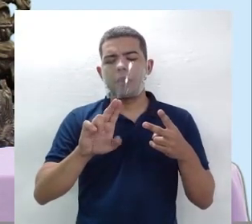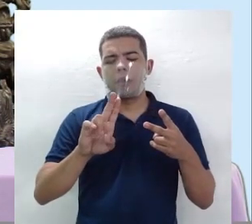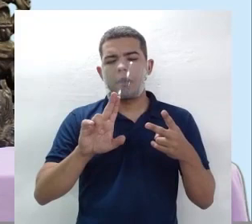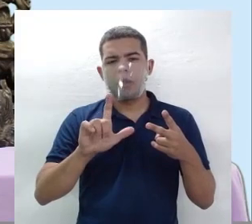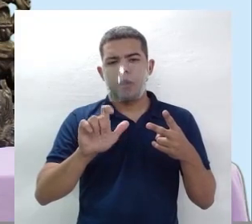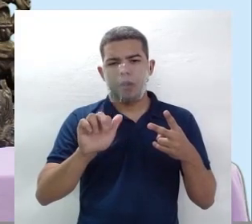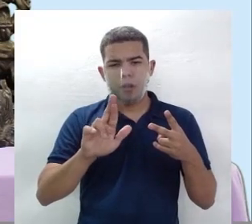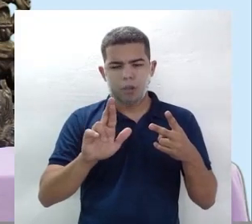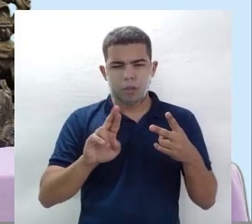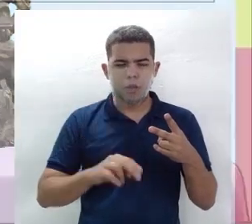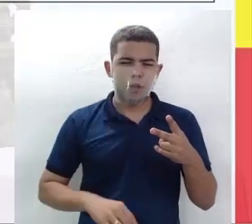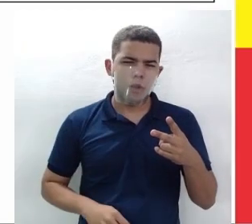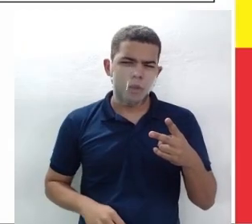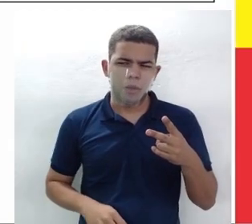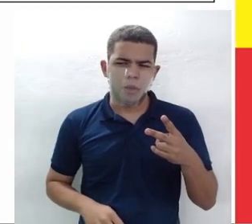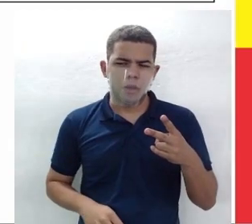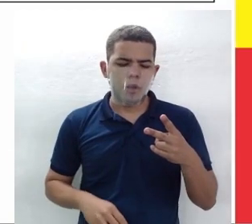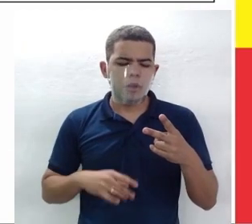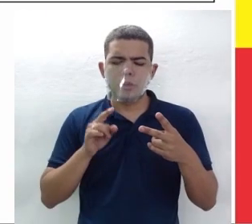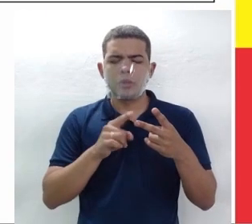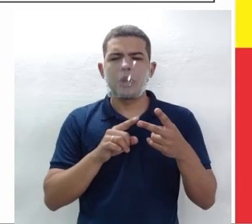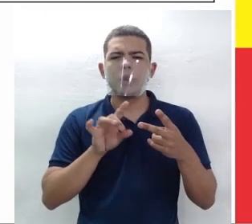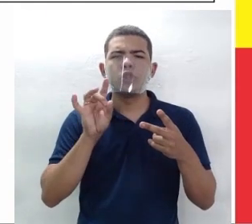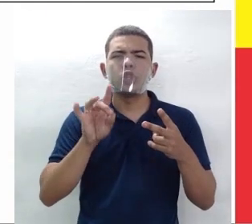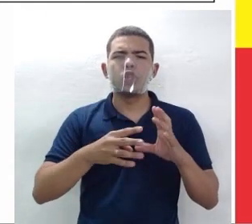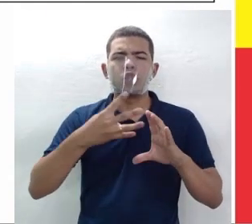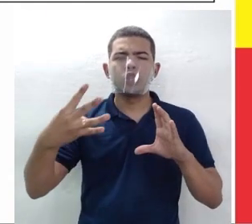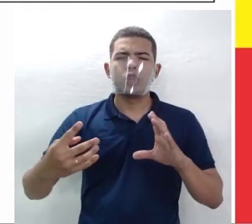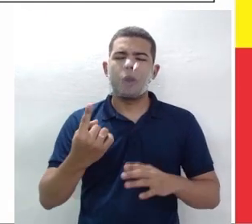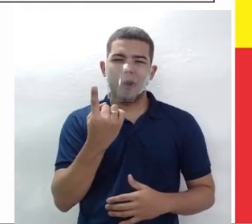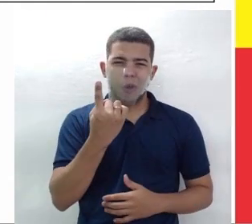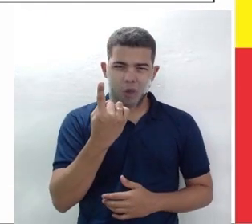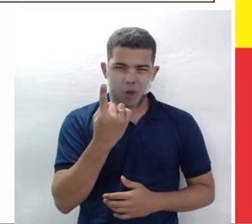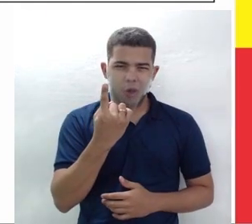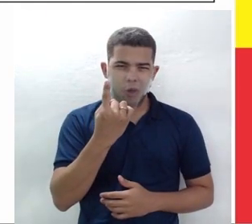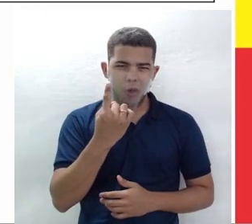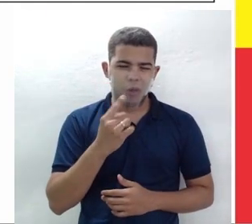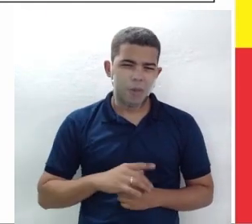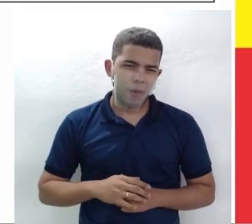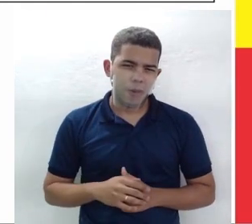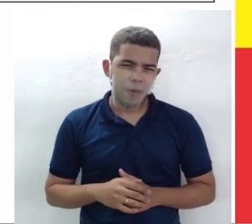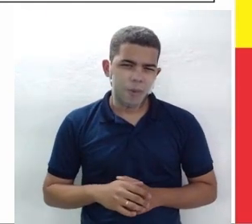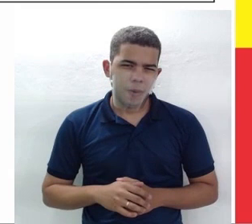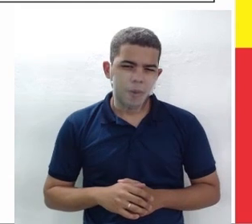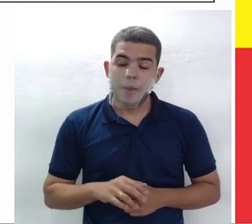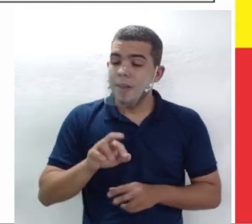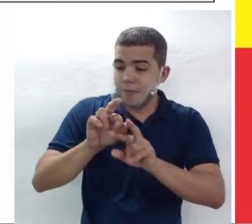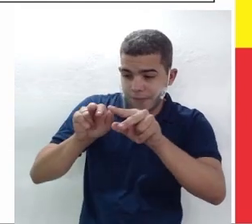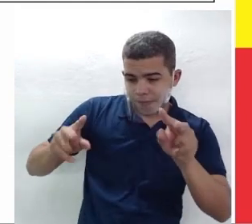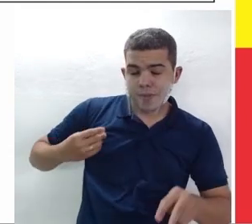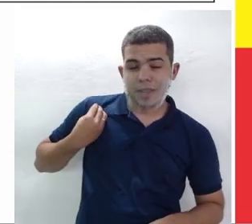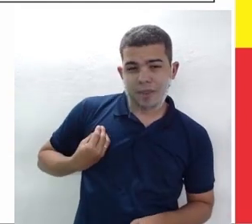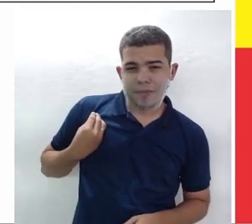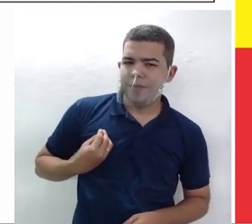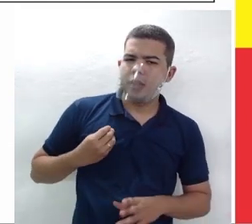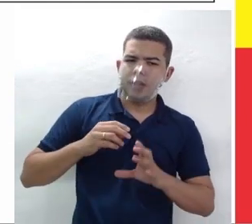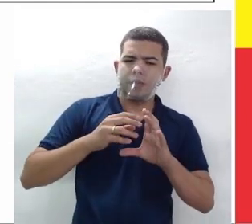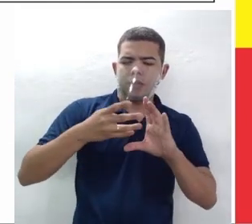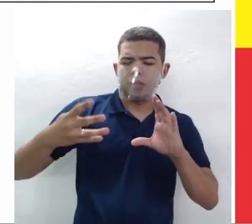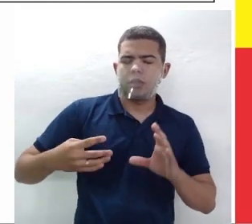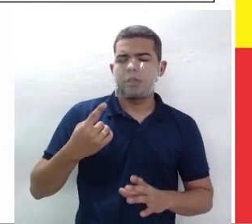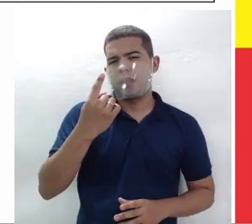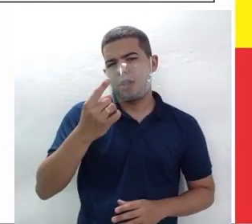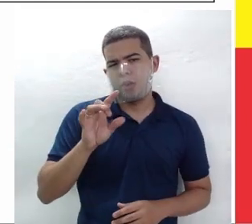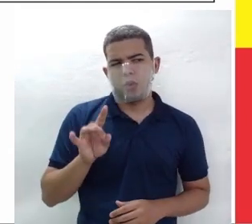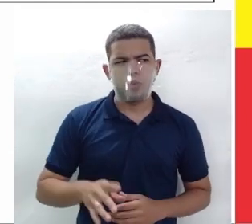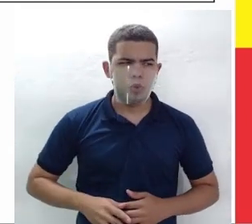célula que só vai ter apenas uma. São seres vivos que têm apenas uma única célula. Então aí na